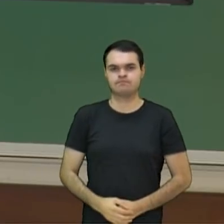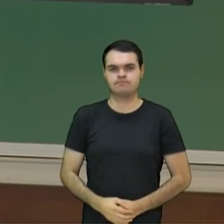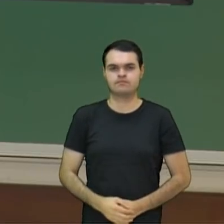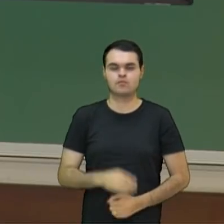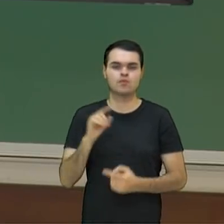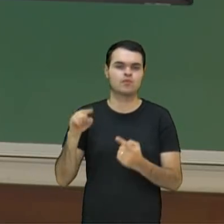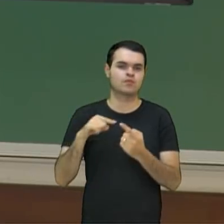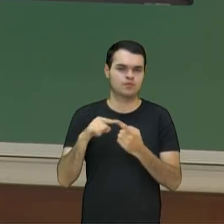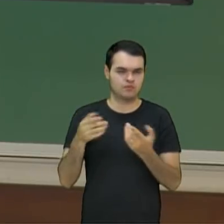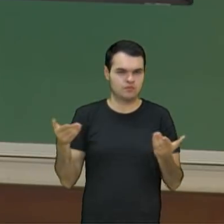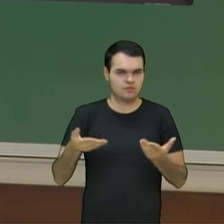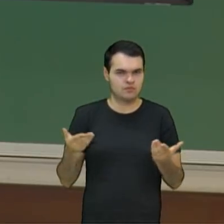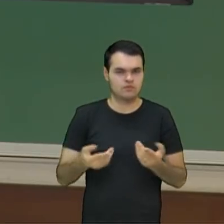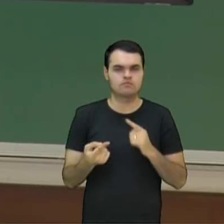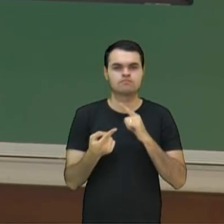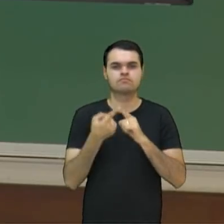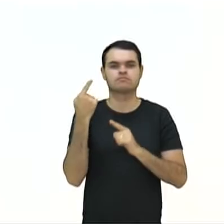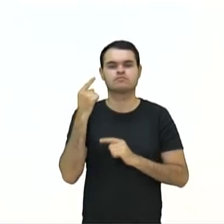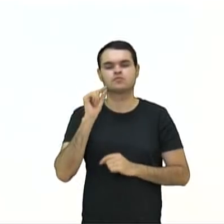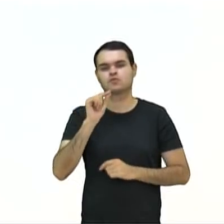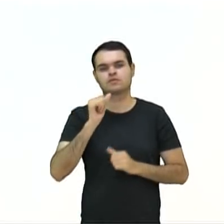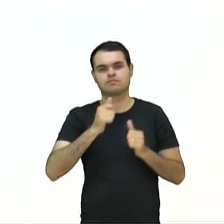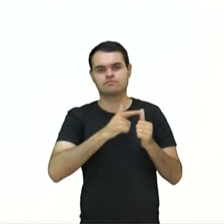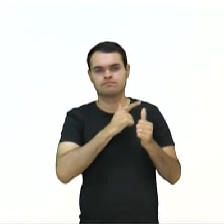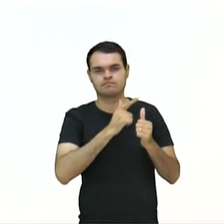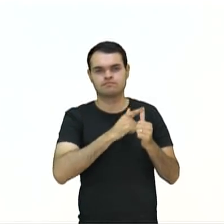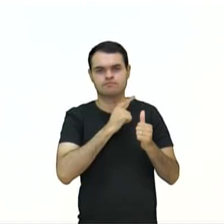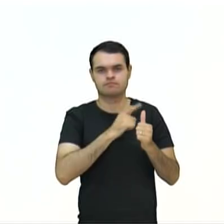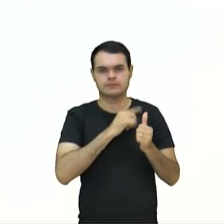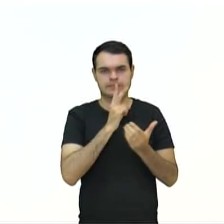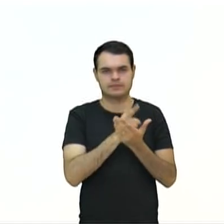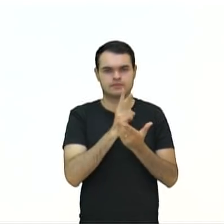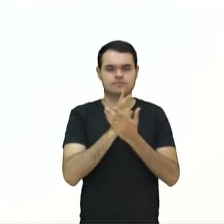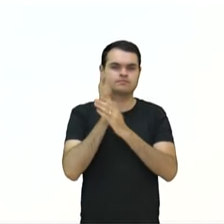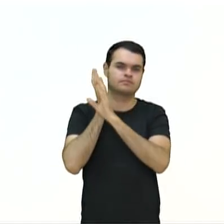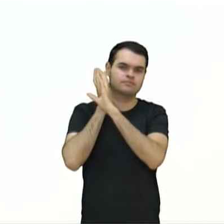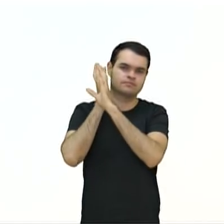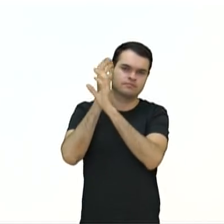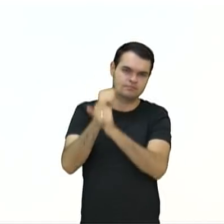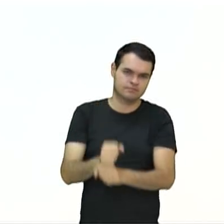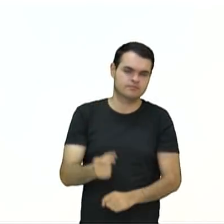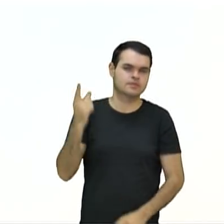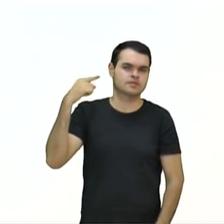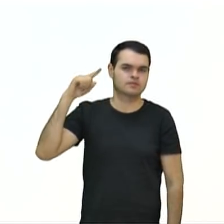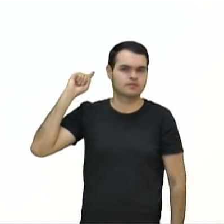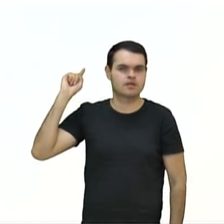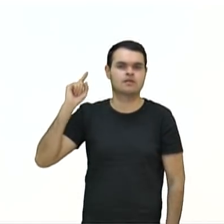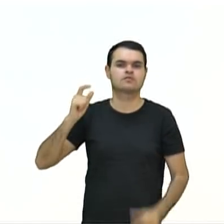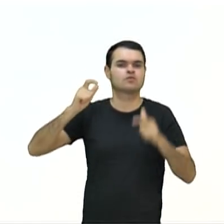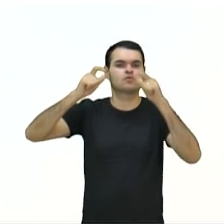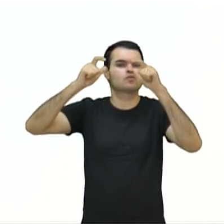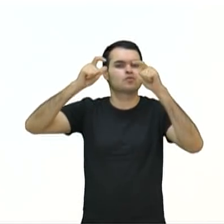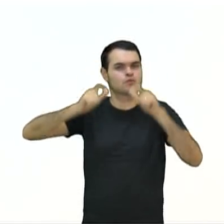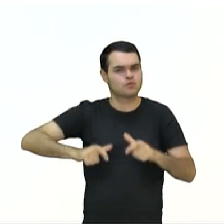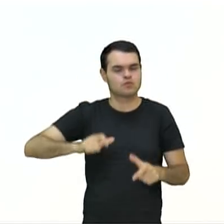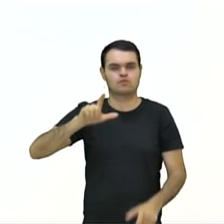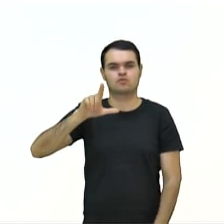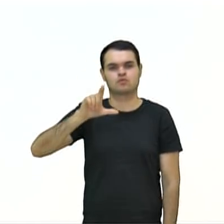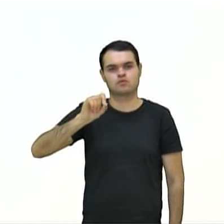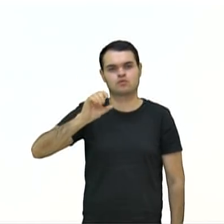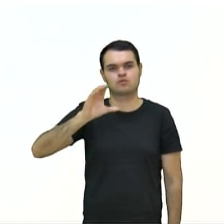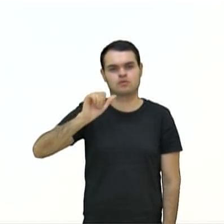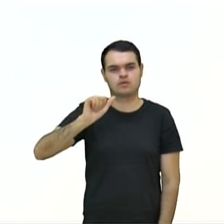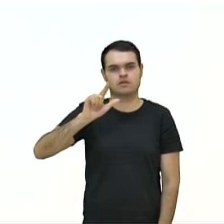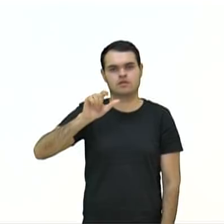nosso objetivo. Primeira coisa, sempre vamos retomar aquela ideia inicial lá de geografia de localização. Eu preciso saber de onde eu